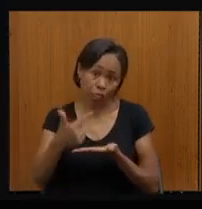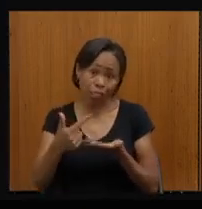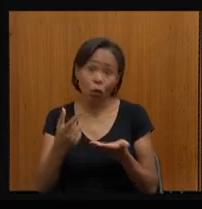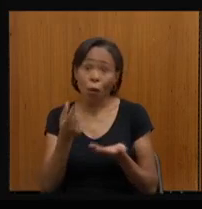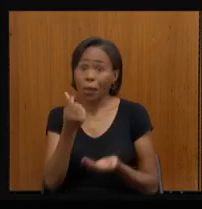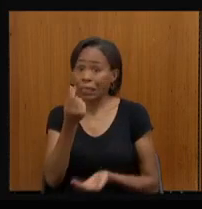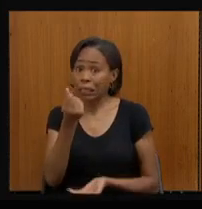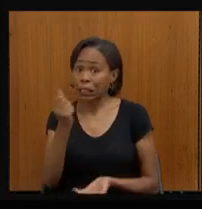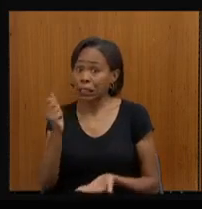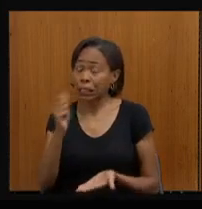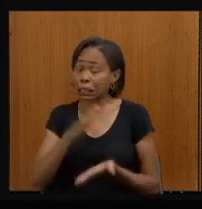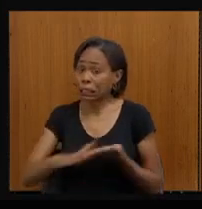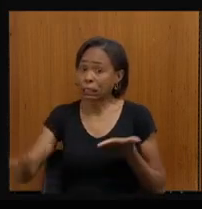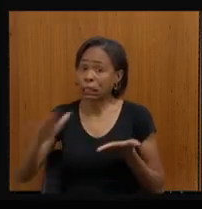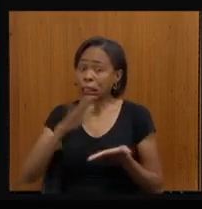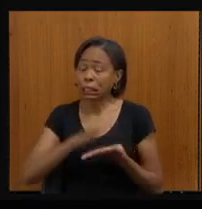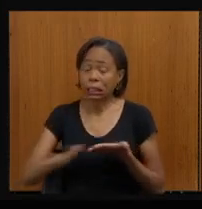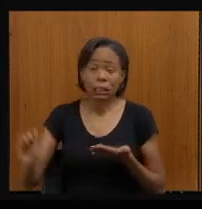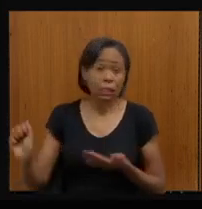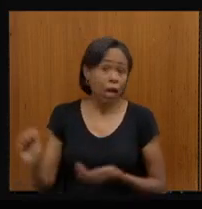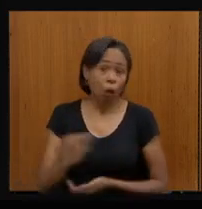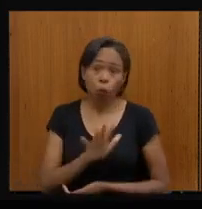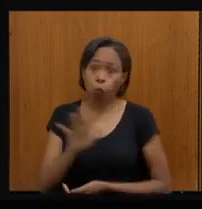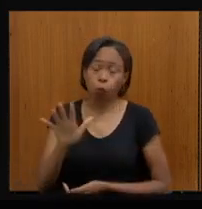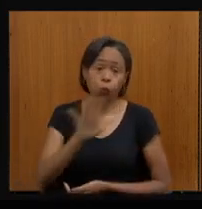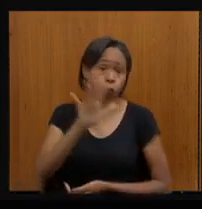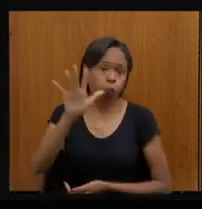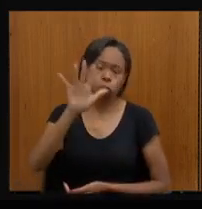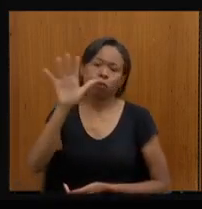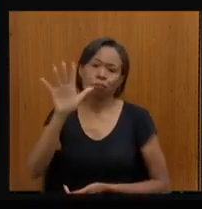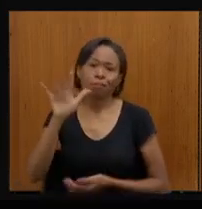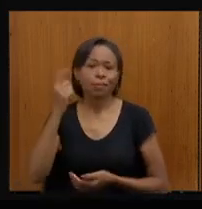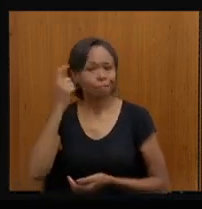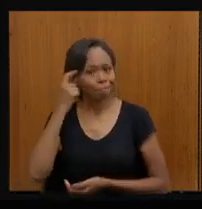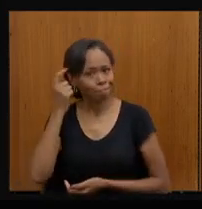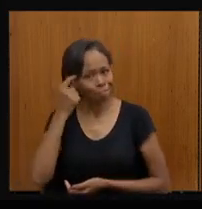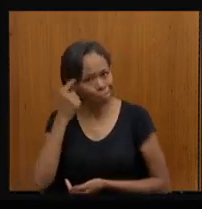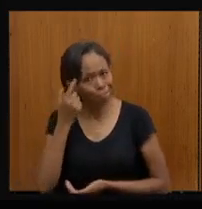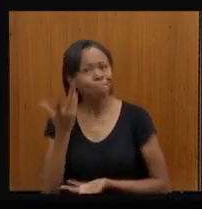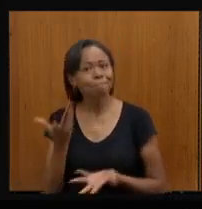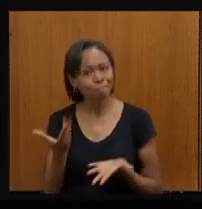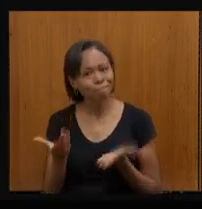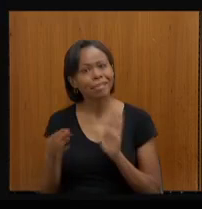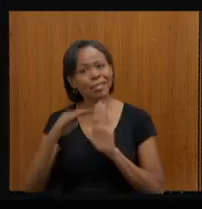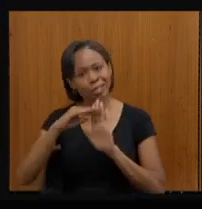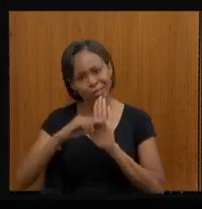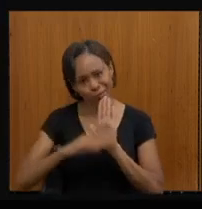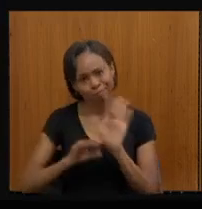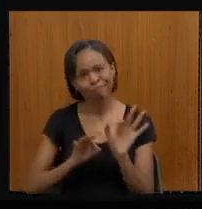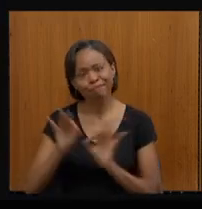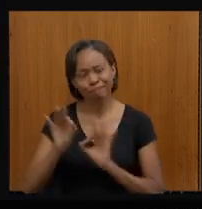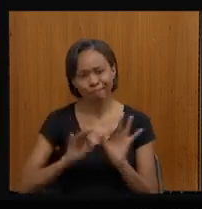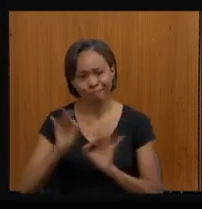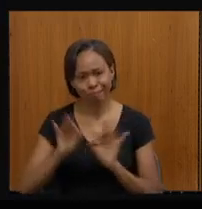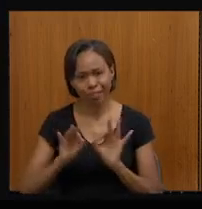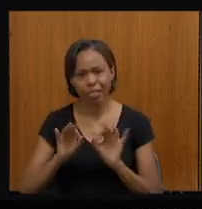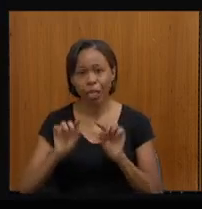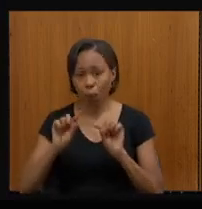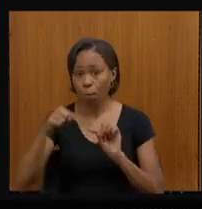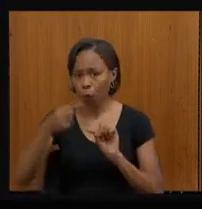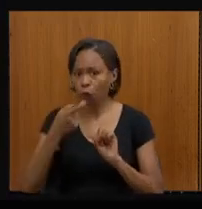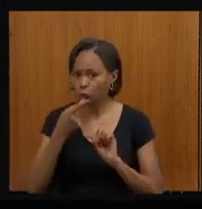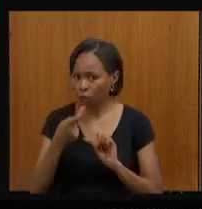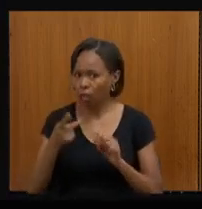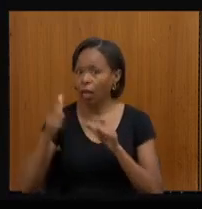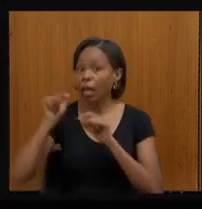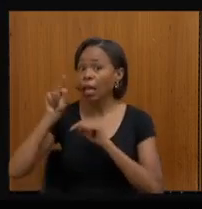bastante então então isso também tem que ser levado em consideração no projeto existem eu vou falar um pouco mais a frente na Califórnia já